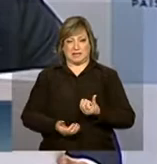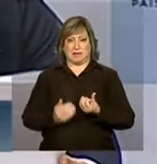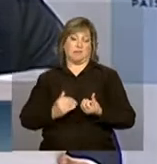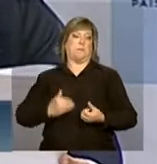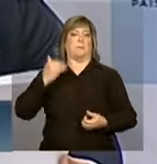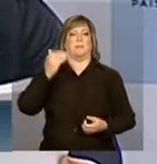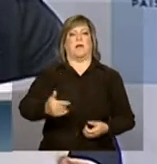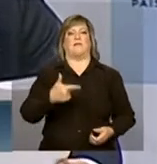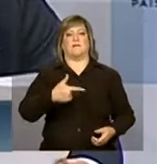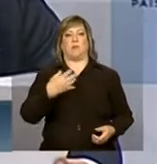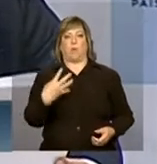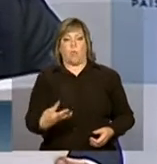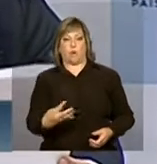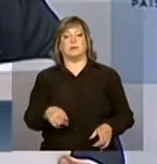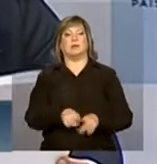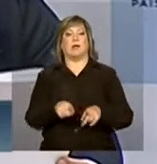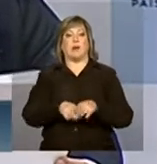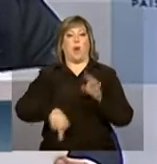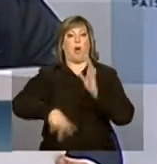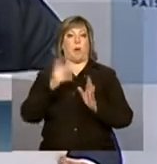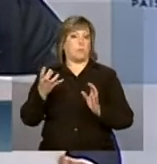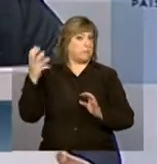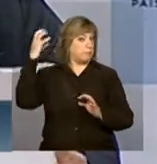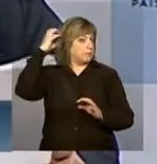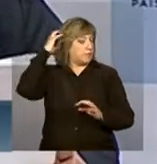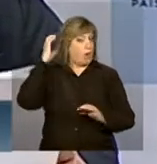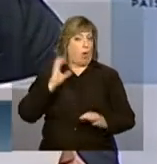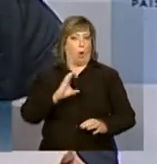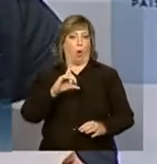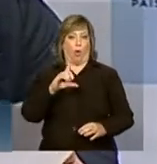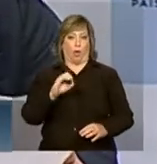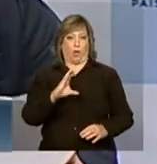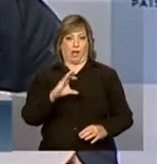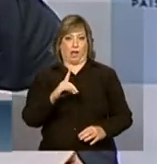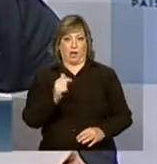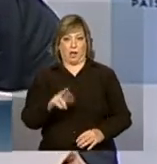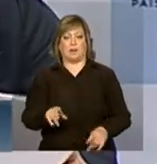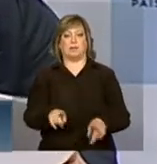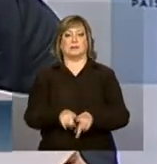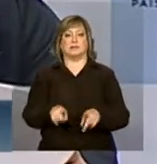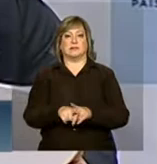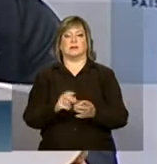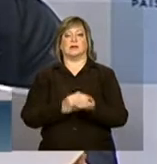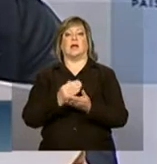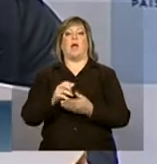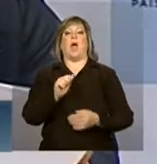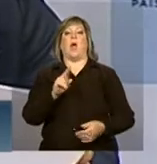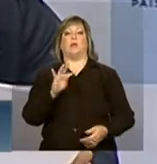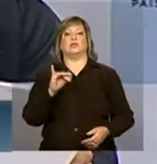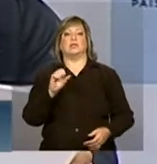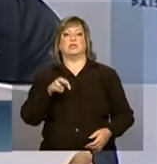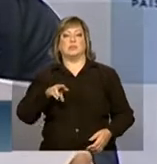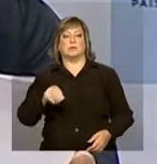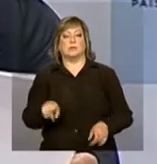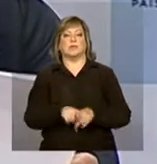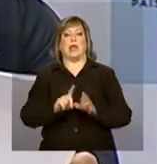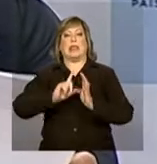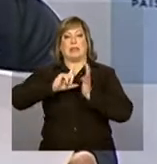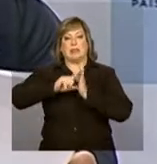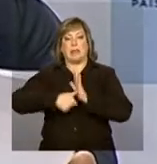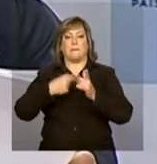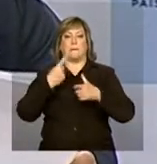implante coclear, e de 6 para 48 consultas, sessões, para casos de autismo e retardo